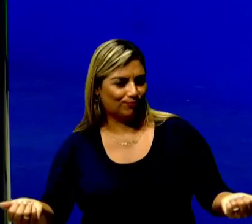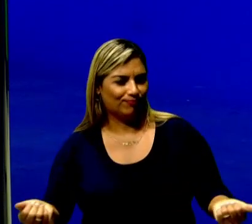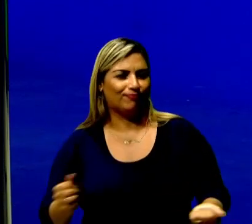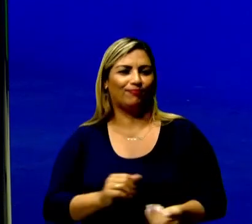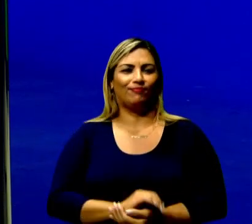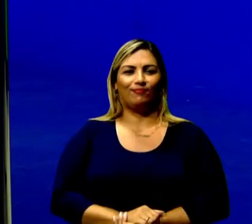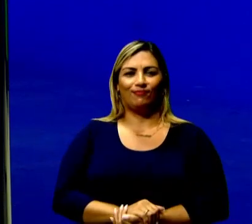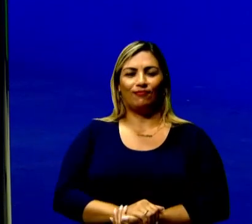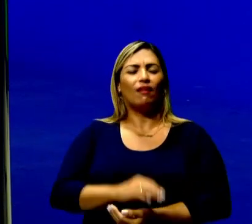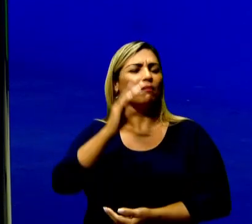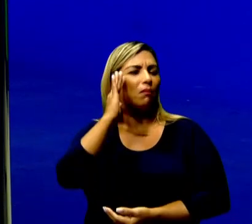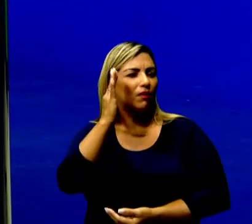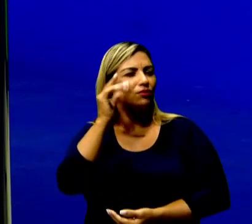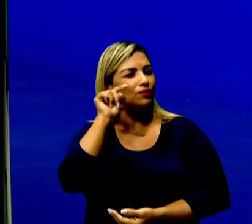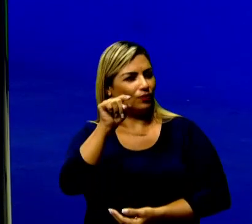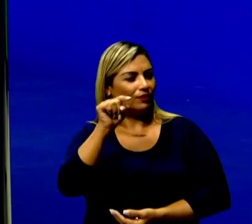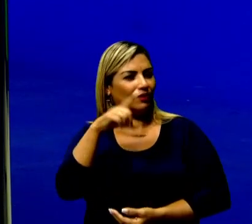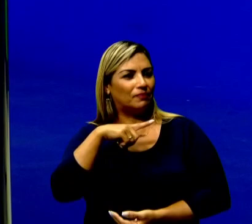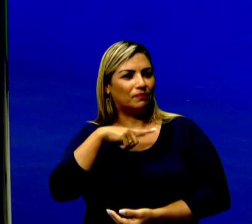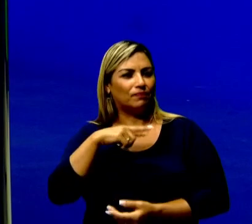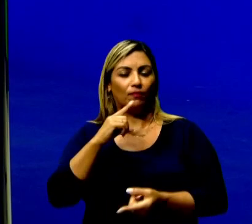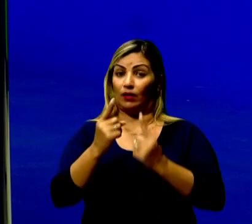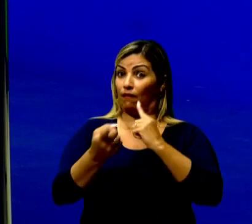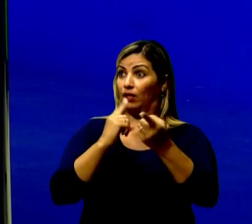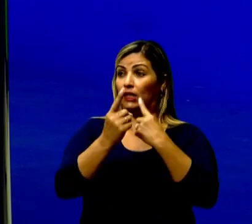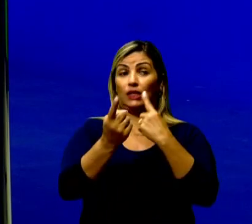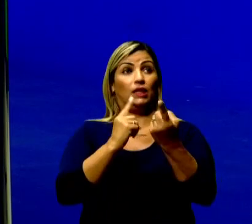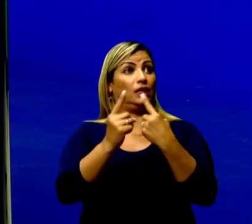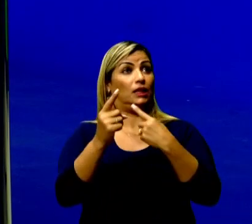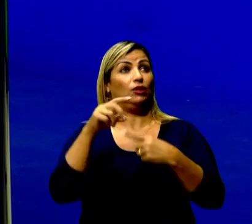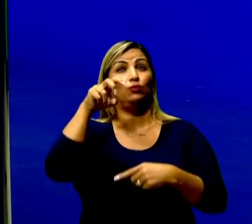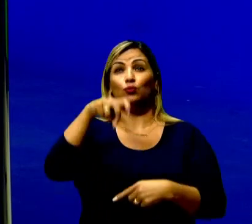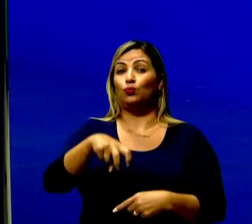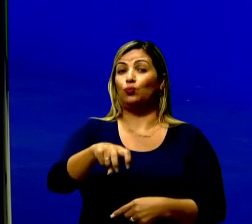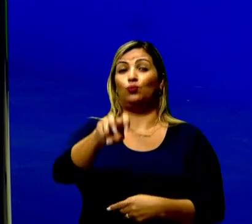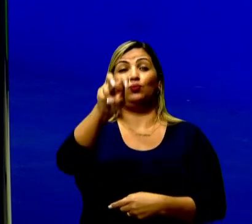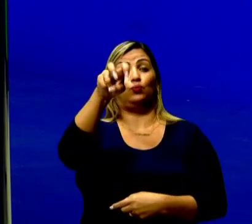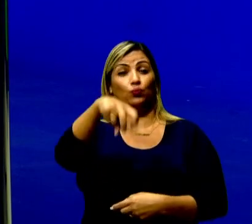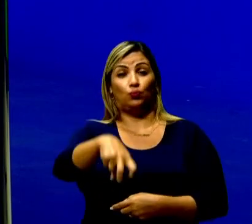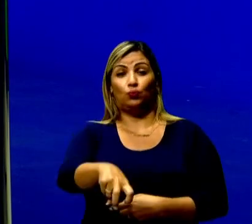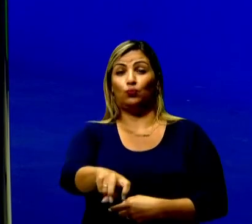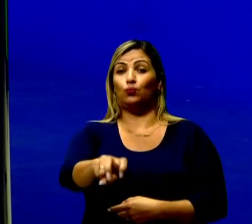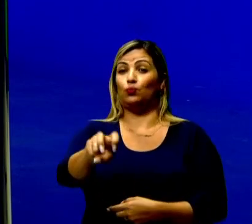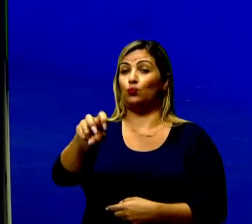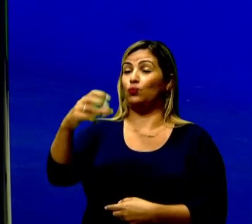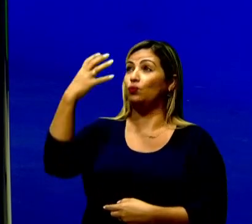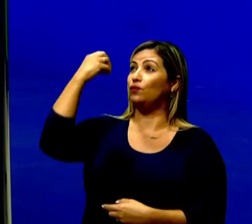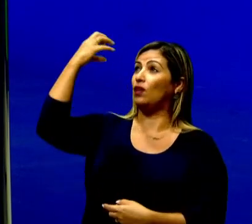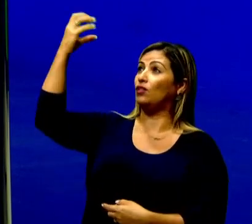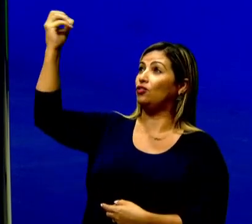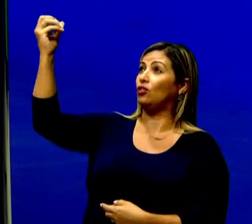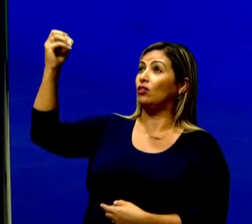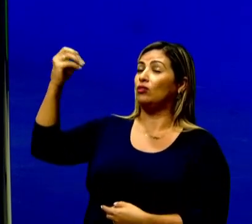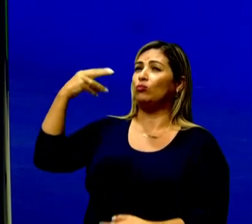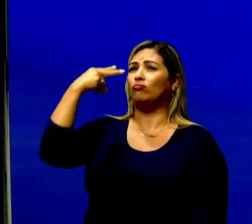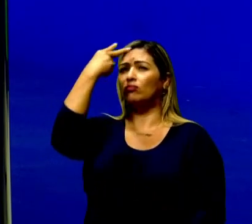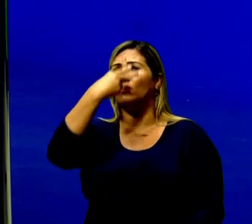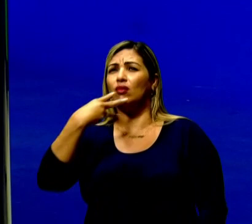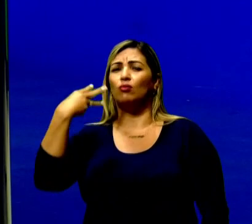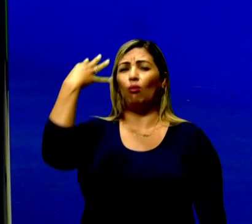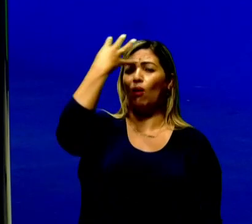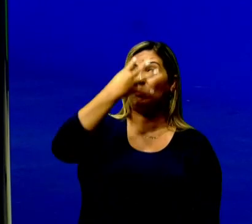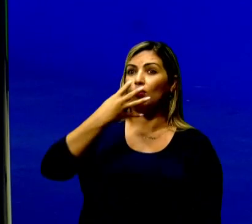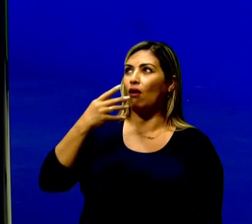né imagina você passando em uma rodovia né viajando por três quatro horas e se depara com